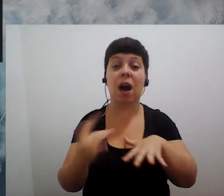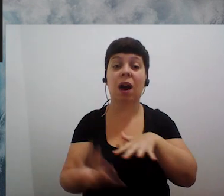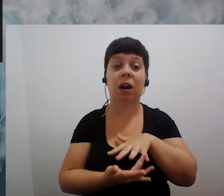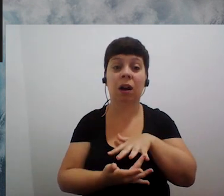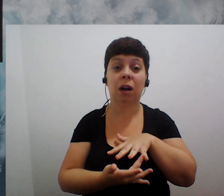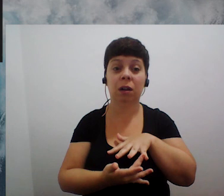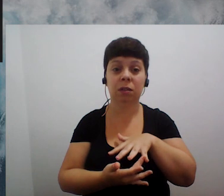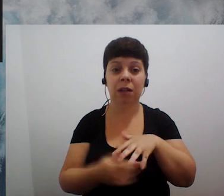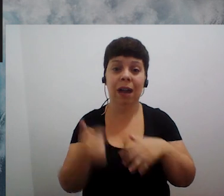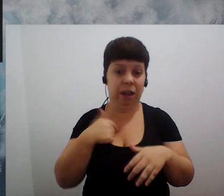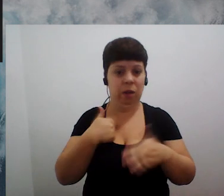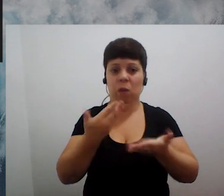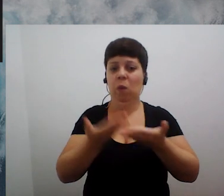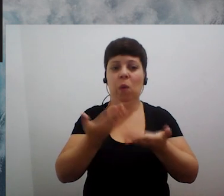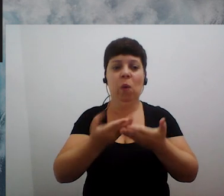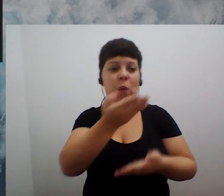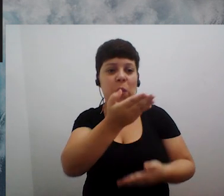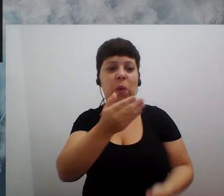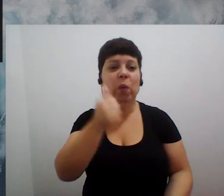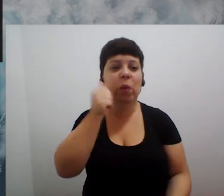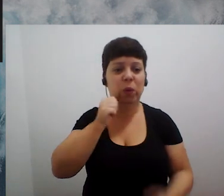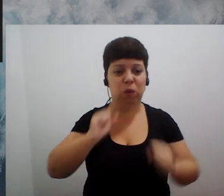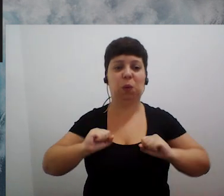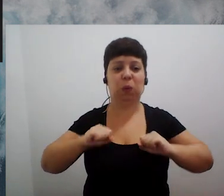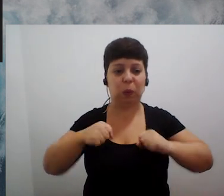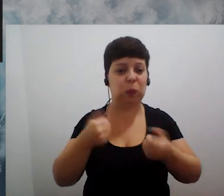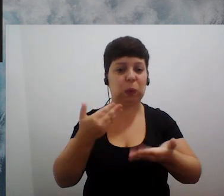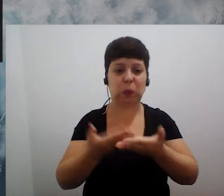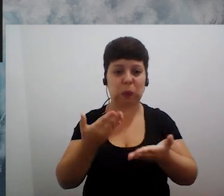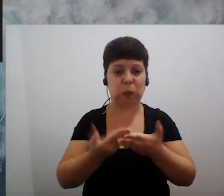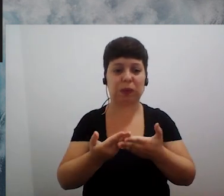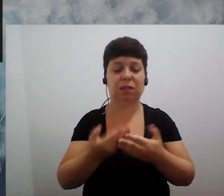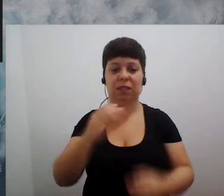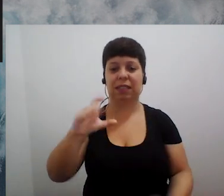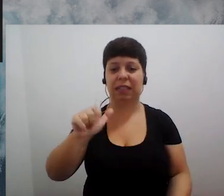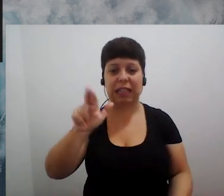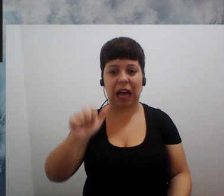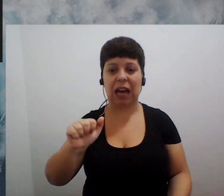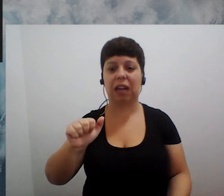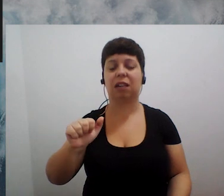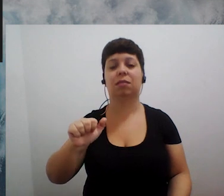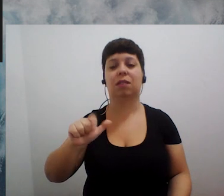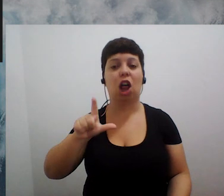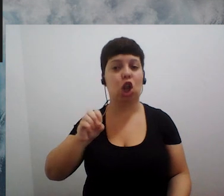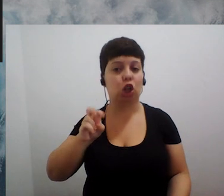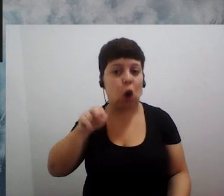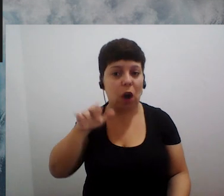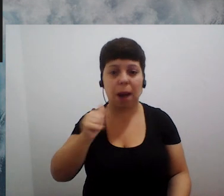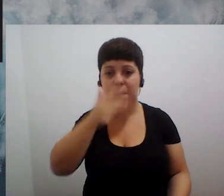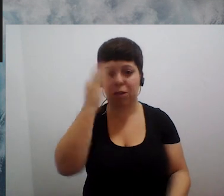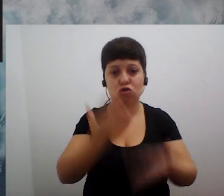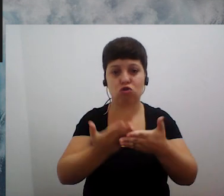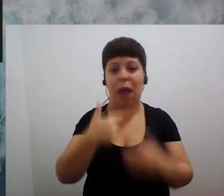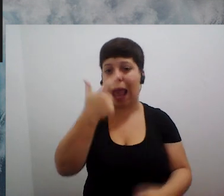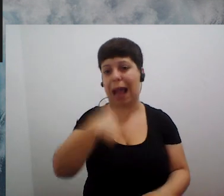com a rede social, eu não tive tanto estudo quanto vocês, quanto essas meninas que estão empenhadas aí, tanto a Clara quanto a Lorena,